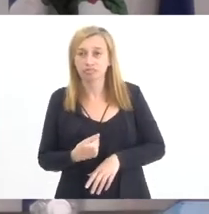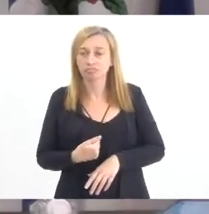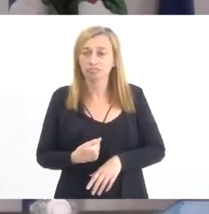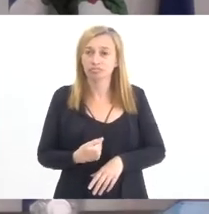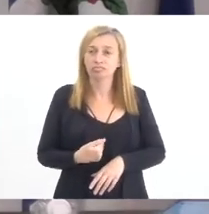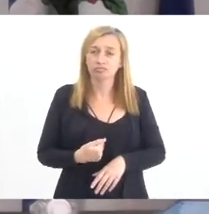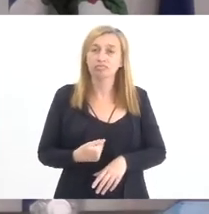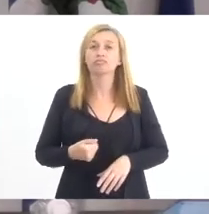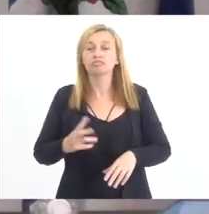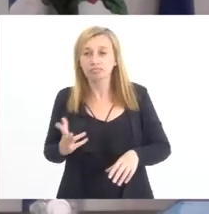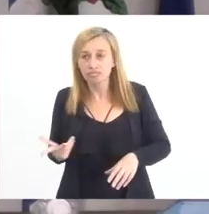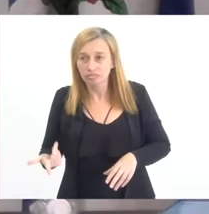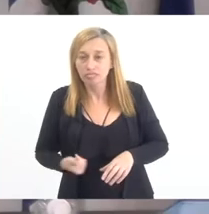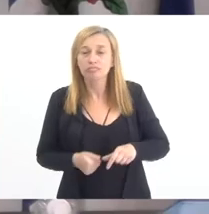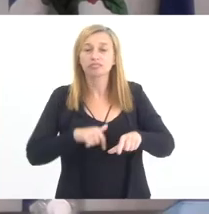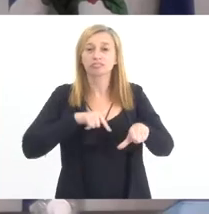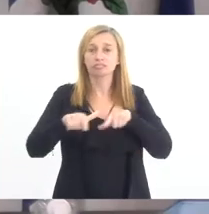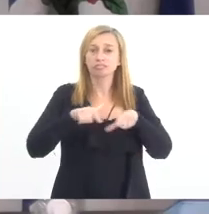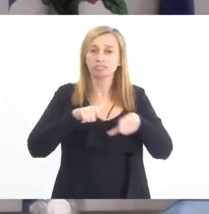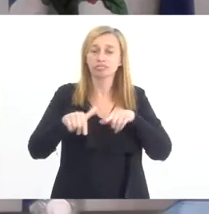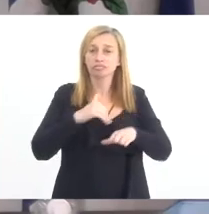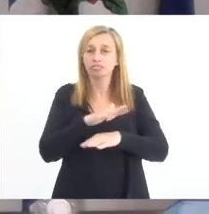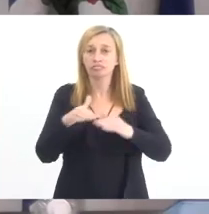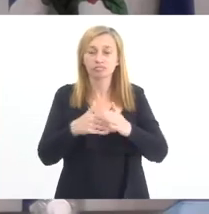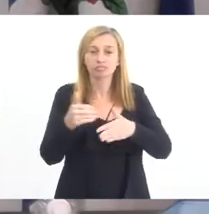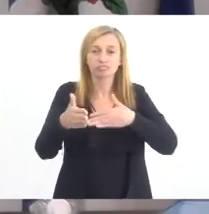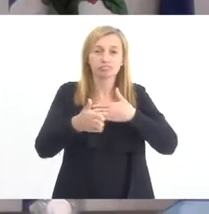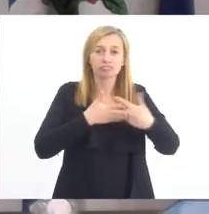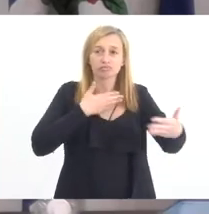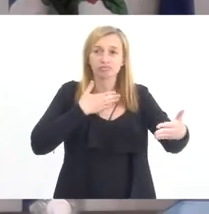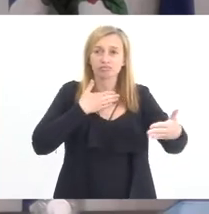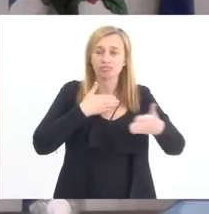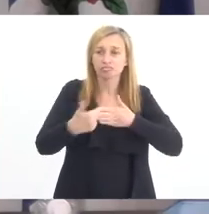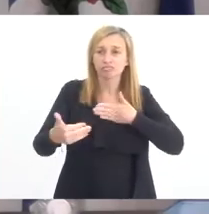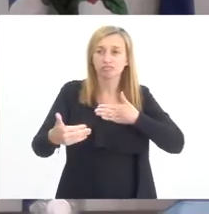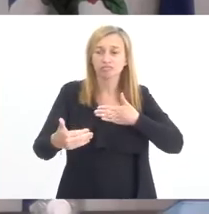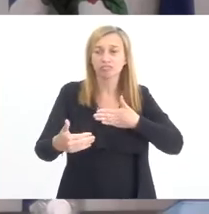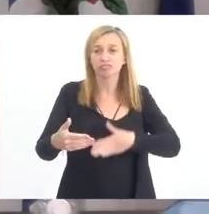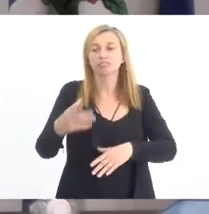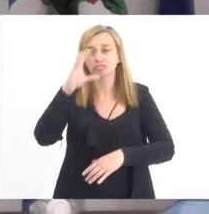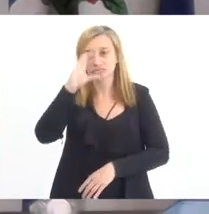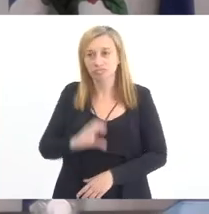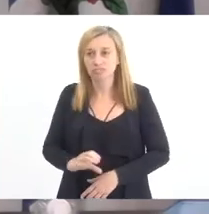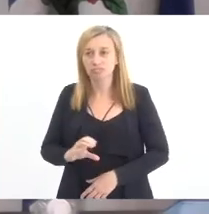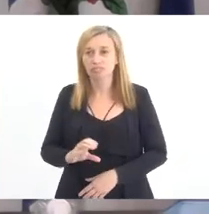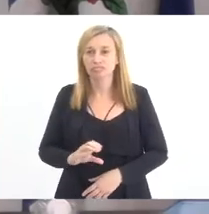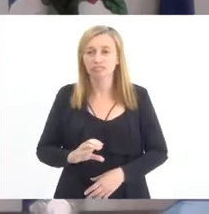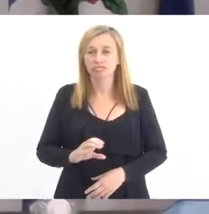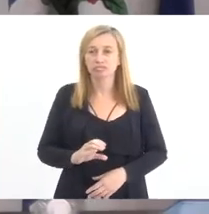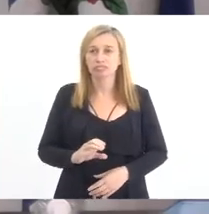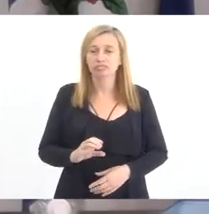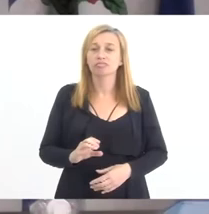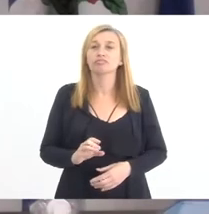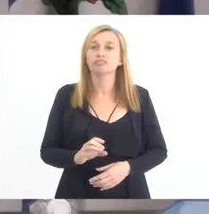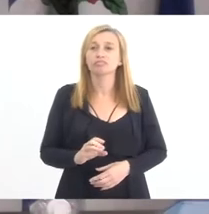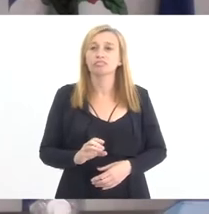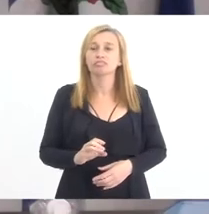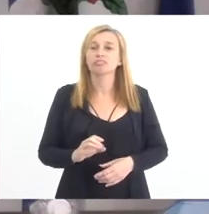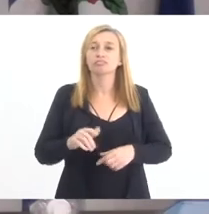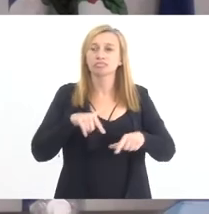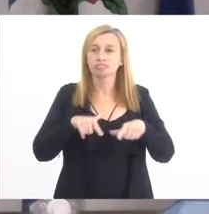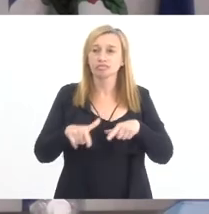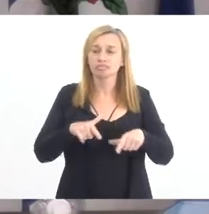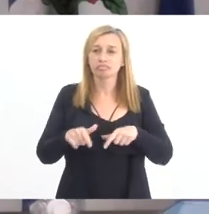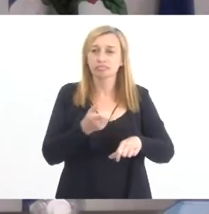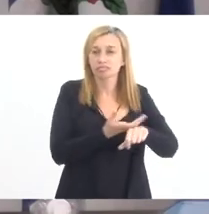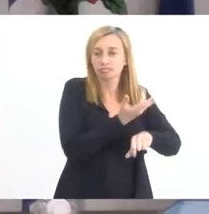de alta qualidade, como todo e qualquer cidadão que se beneficia dos serviços da